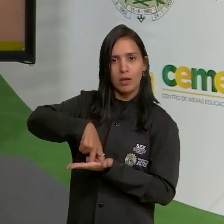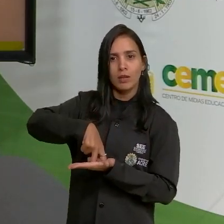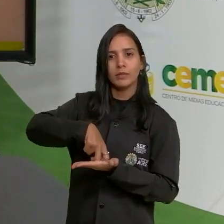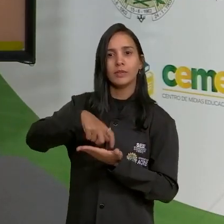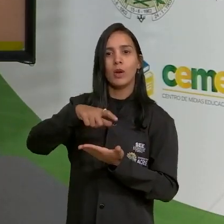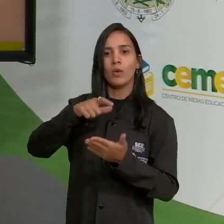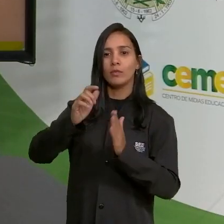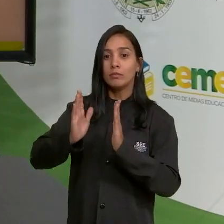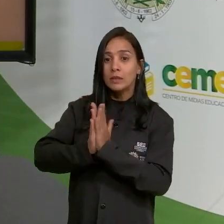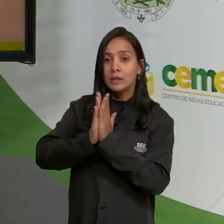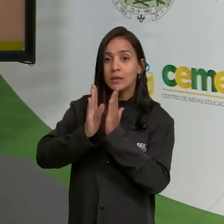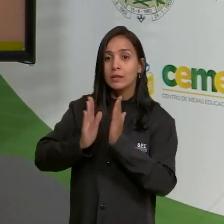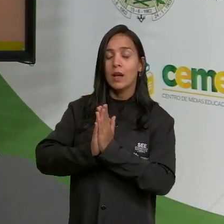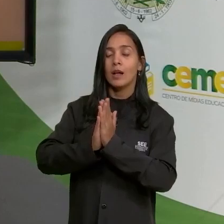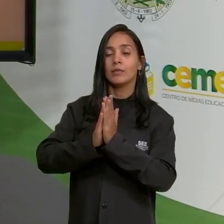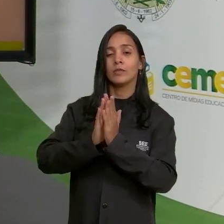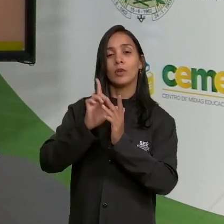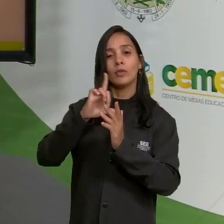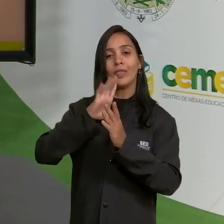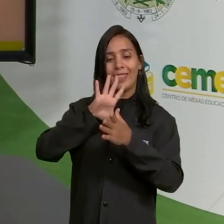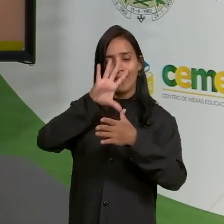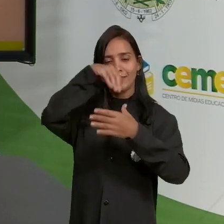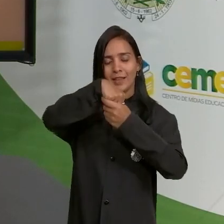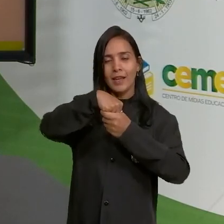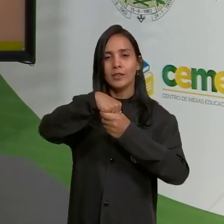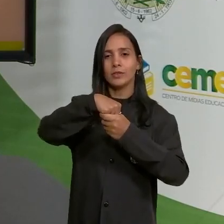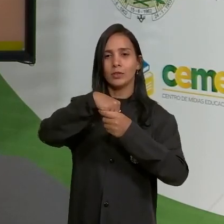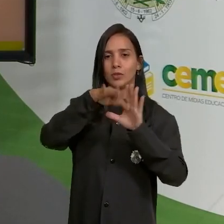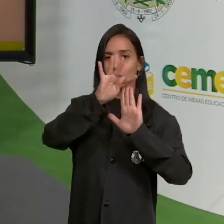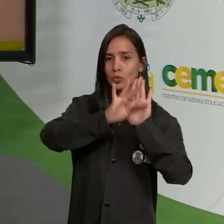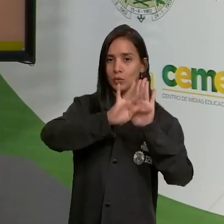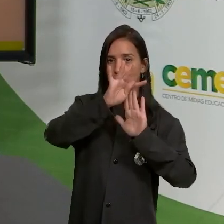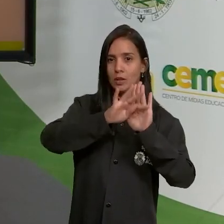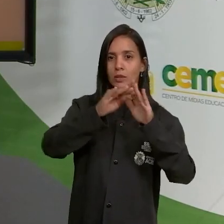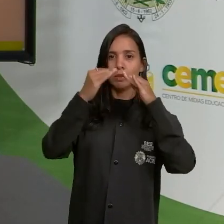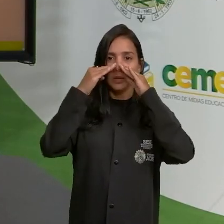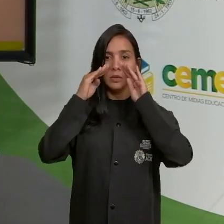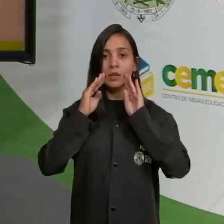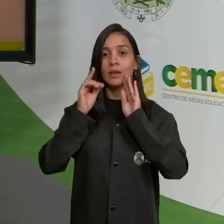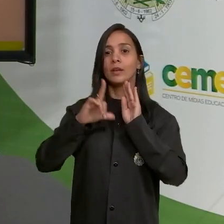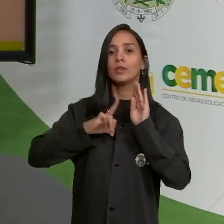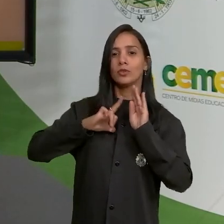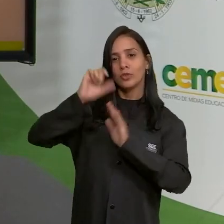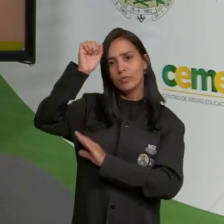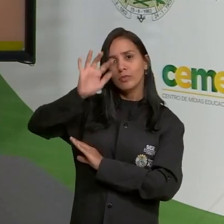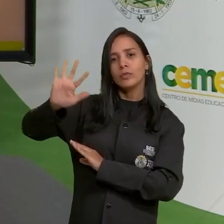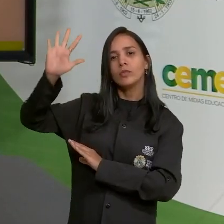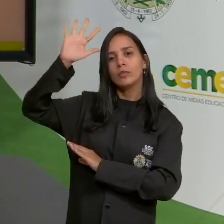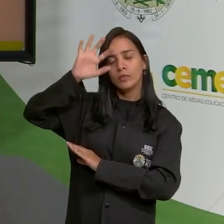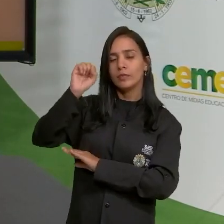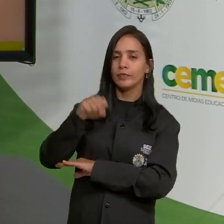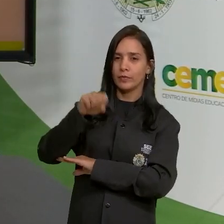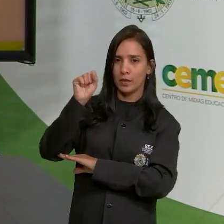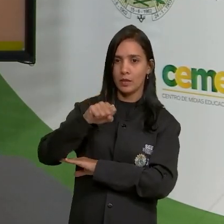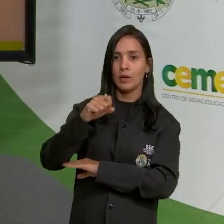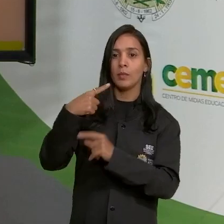ali uma profunda reflexão e o público tinha que se identificar com o que estava acontecendo, de forma a levar